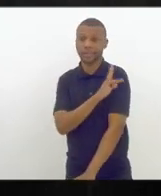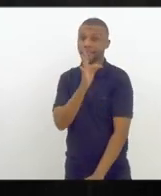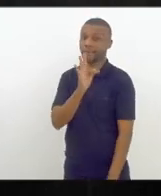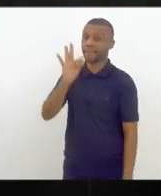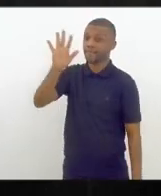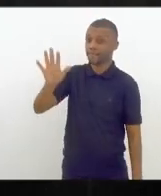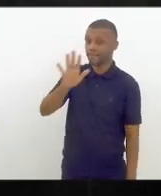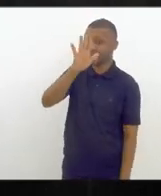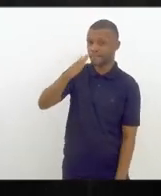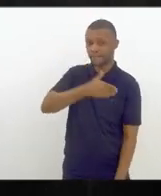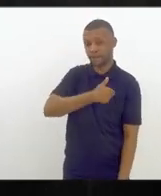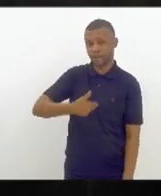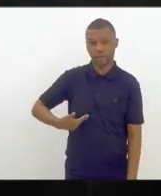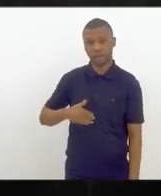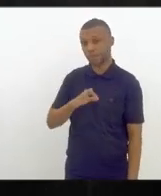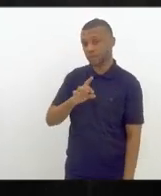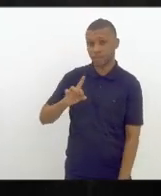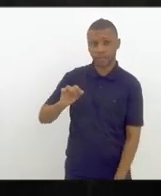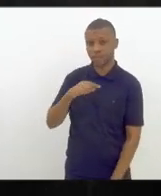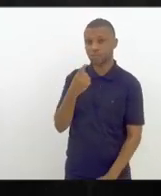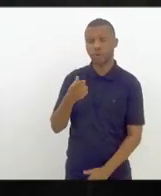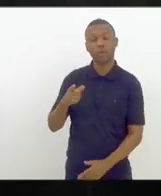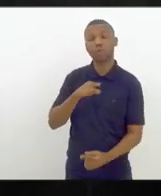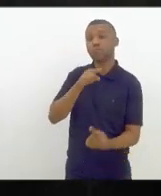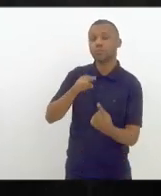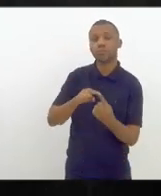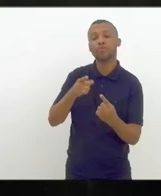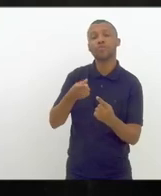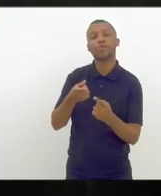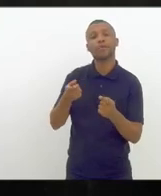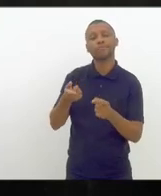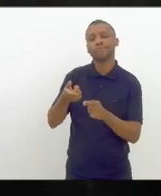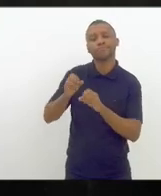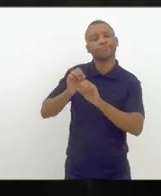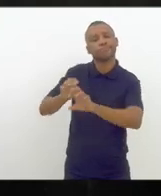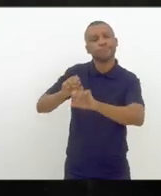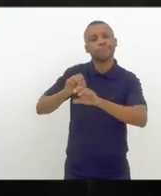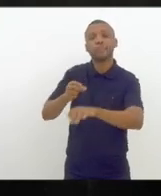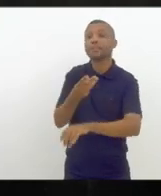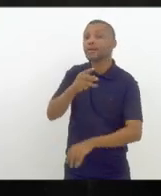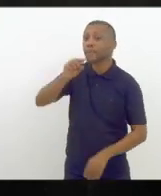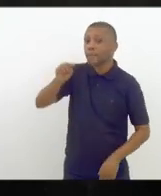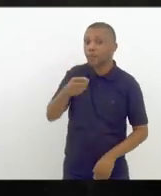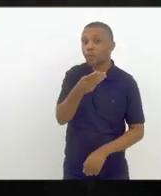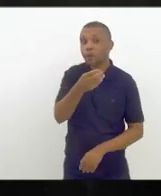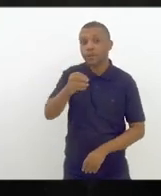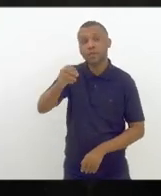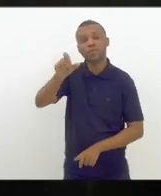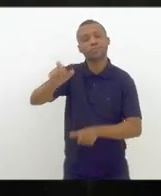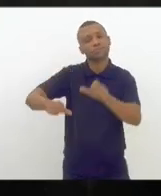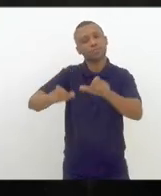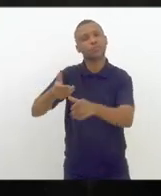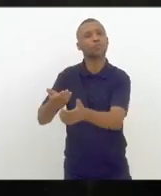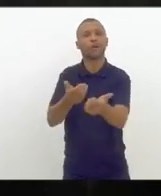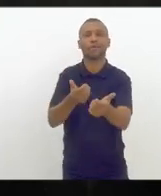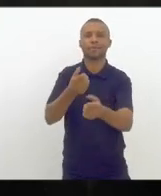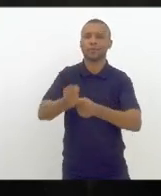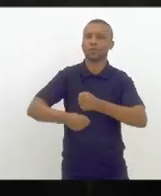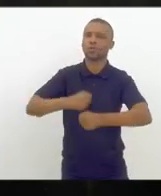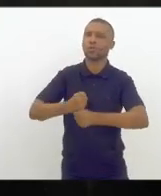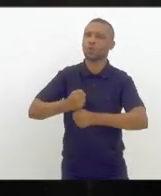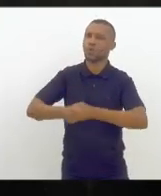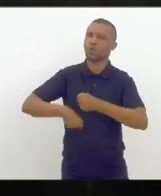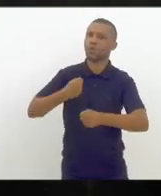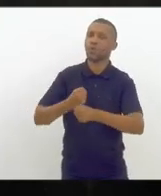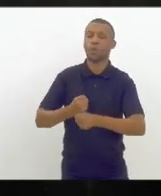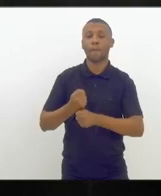Fluminense, onde lá iremos qualificar 3.200 jovens a cada ano. Um programa idealizado pela